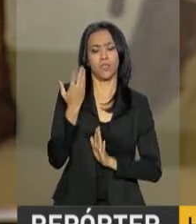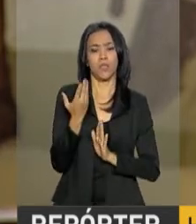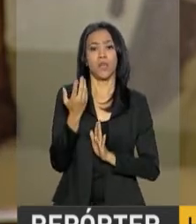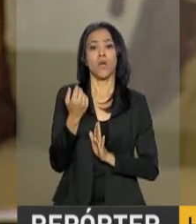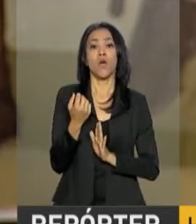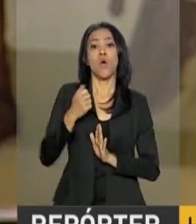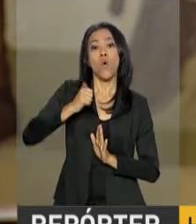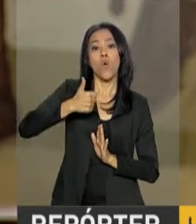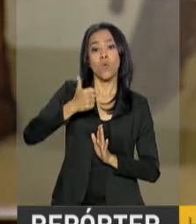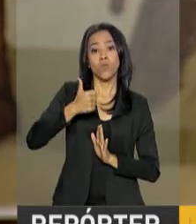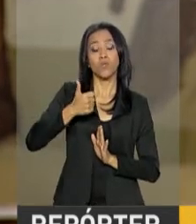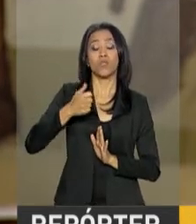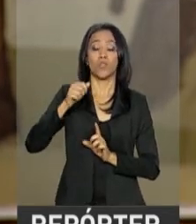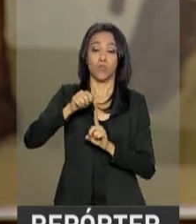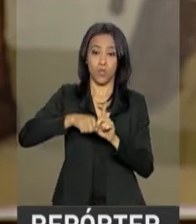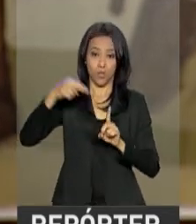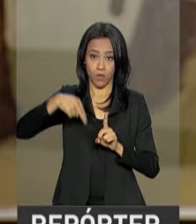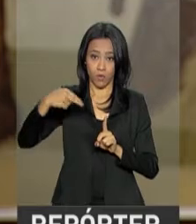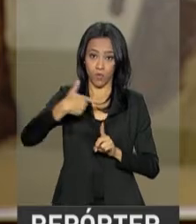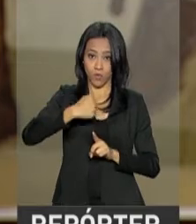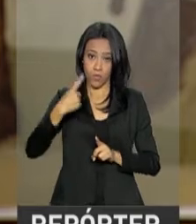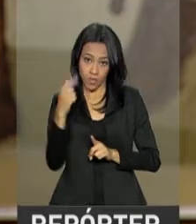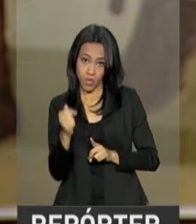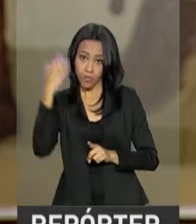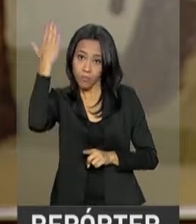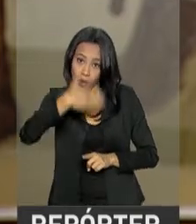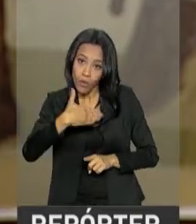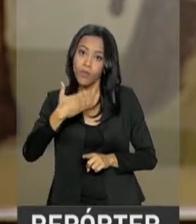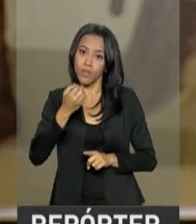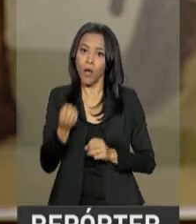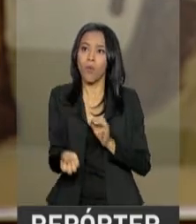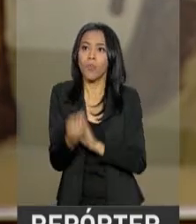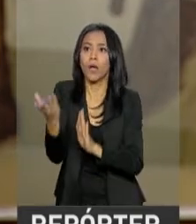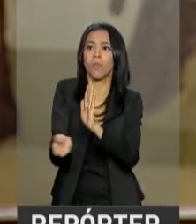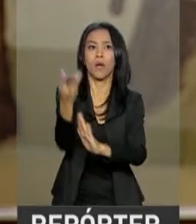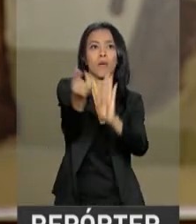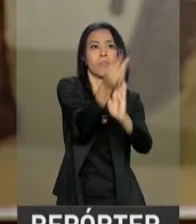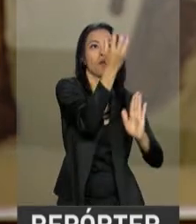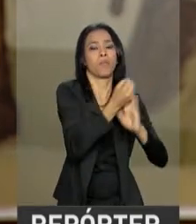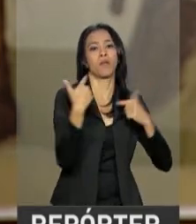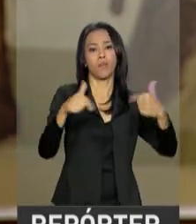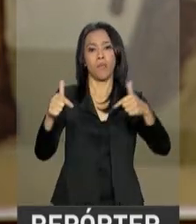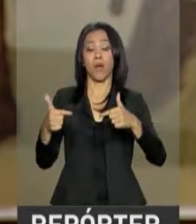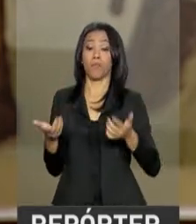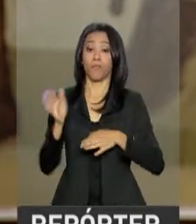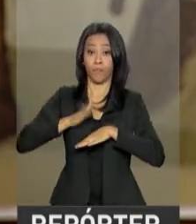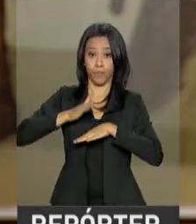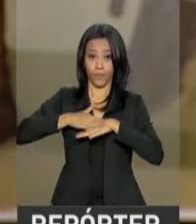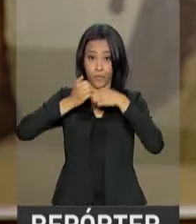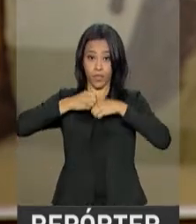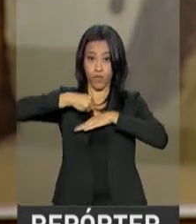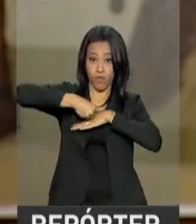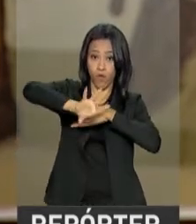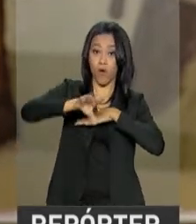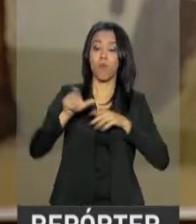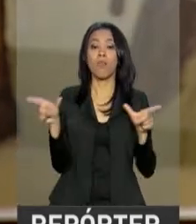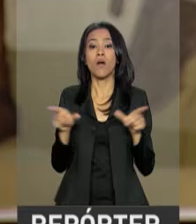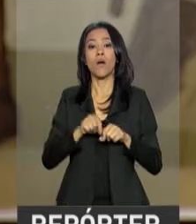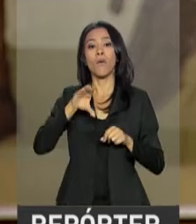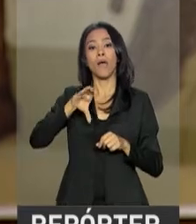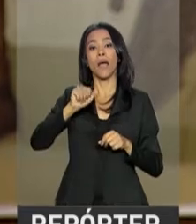de 2017 comprovam isso segundo o caged só em abril deste ano tivemos